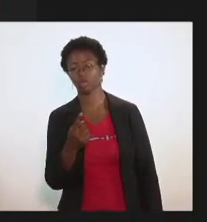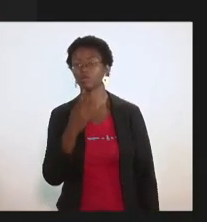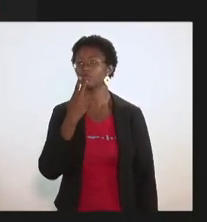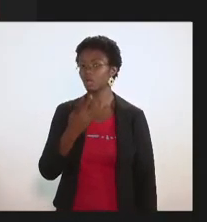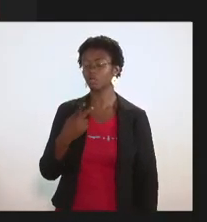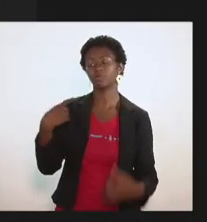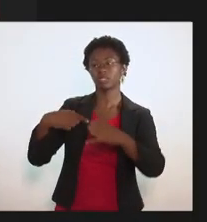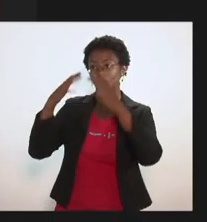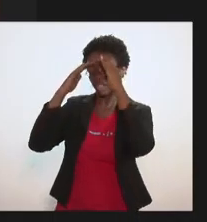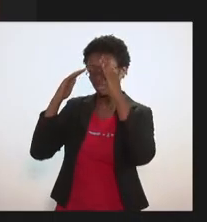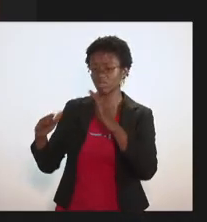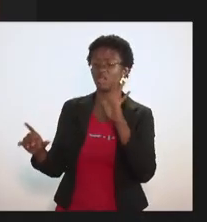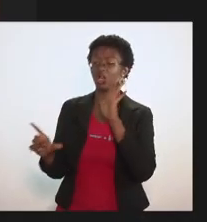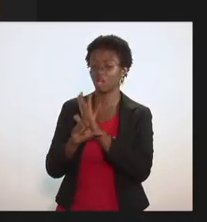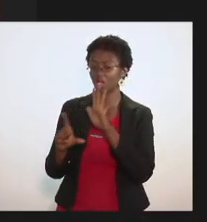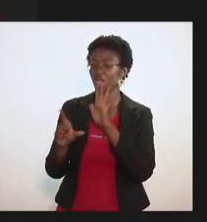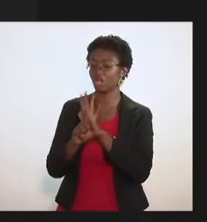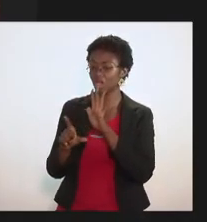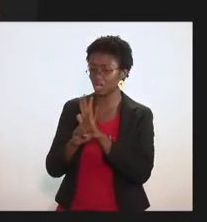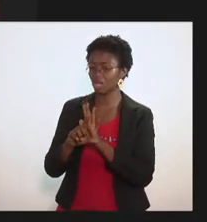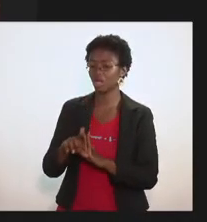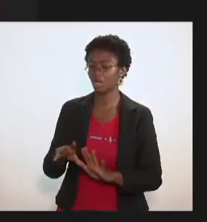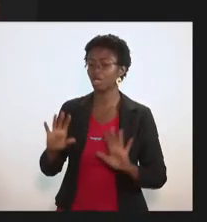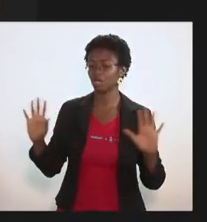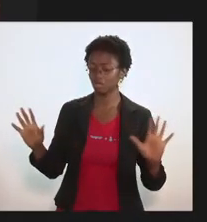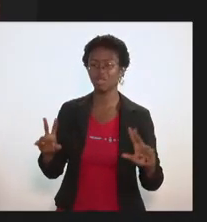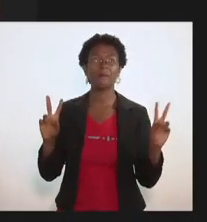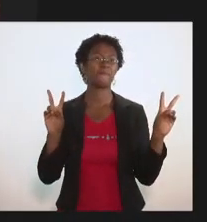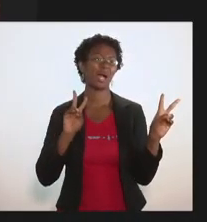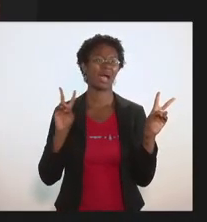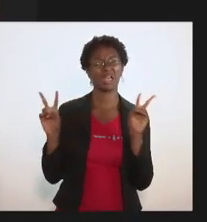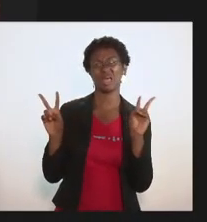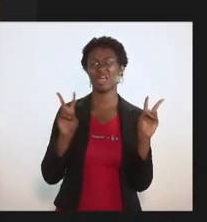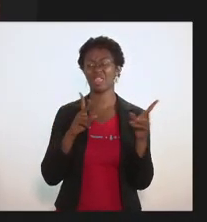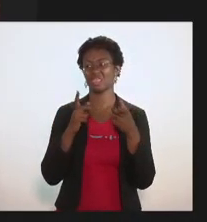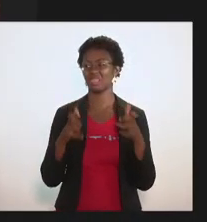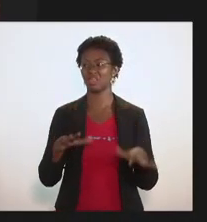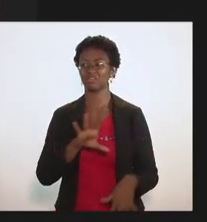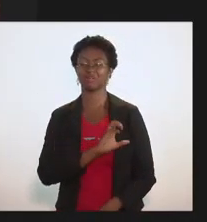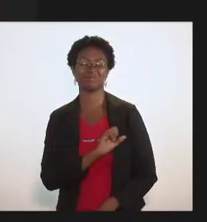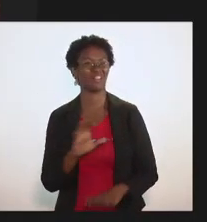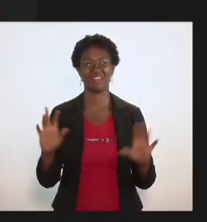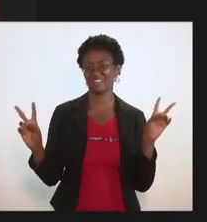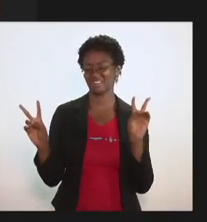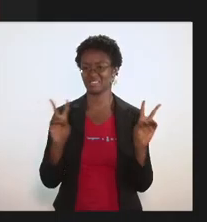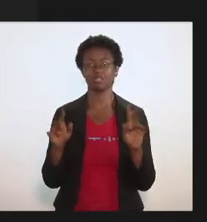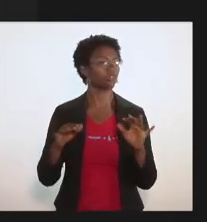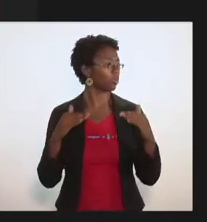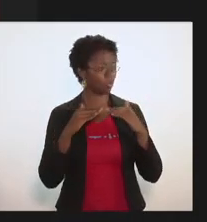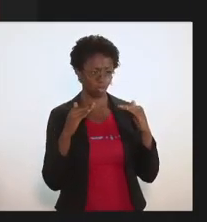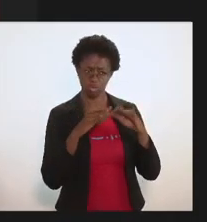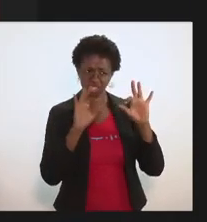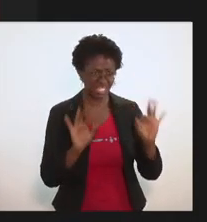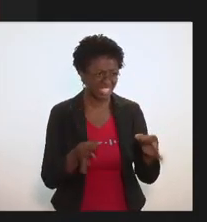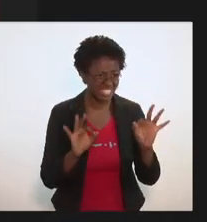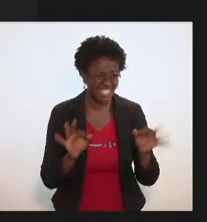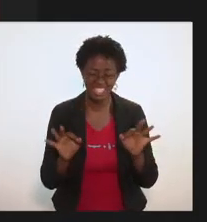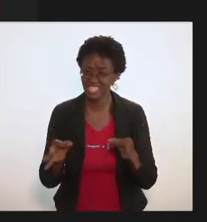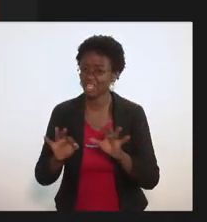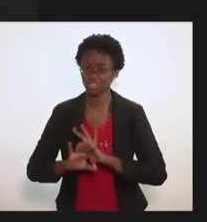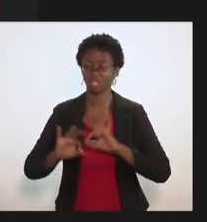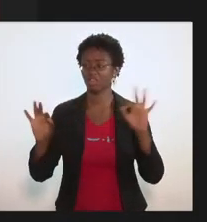Pacheco. Eu sim, presidente. Eu quero saber do senhor se o senhor tem acordo com a proposta do deputado Mink,